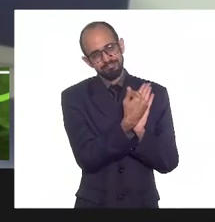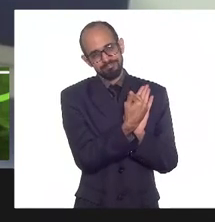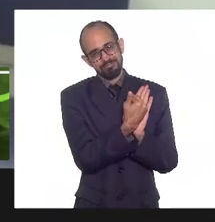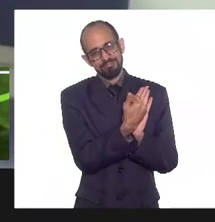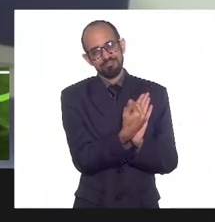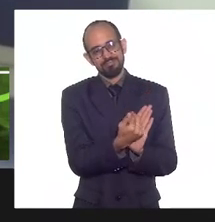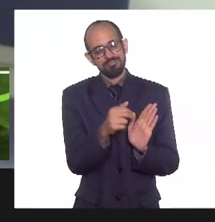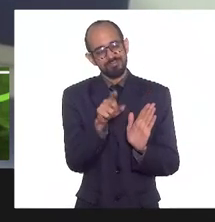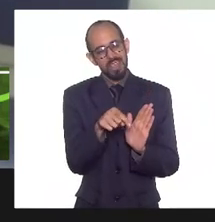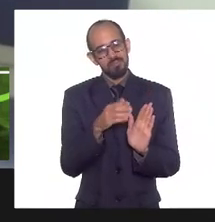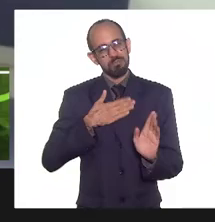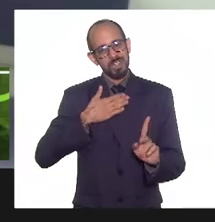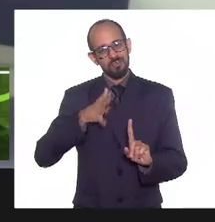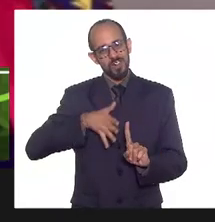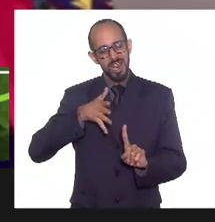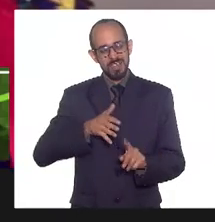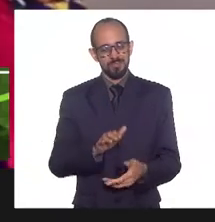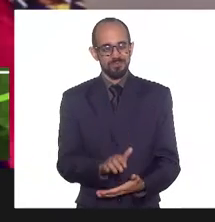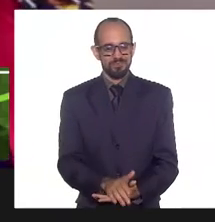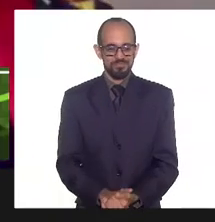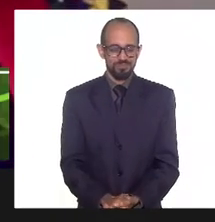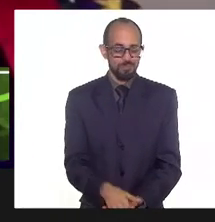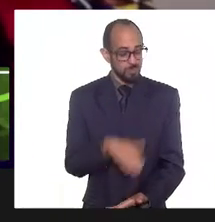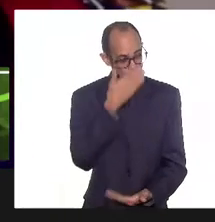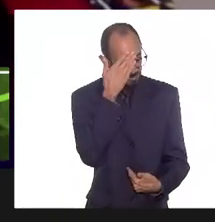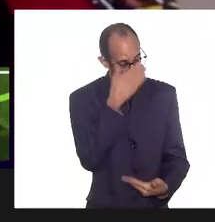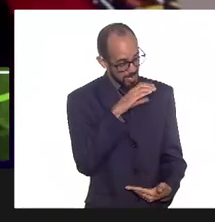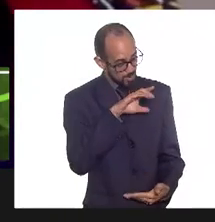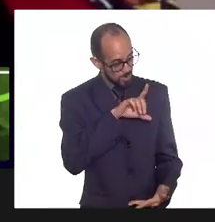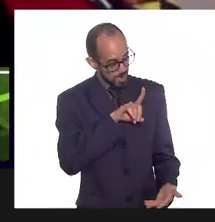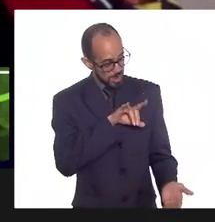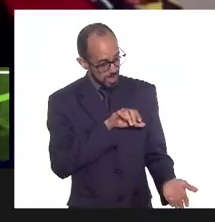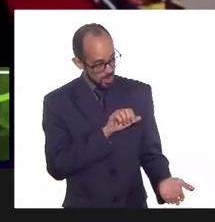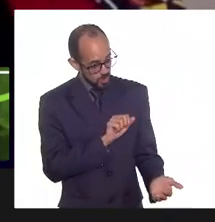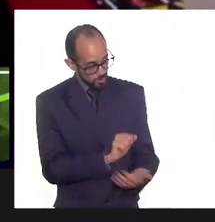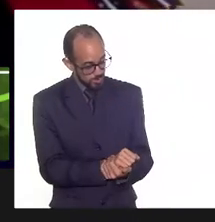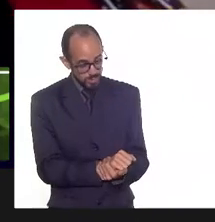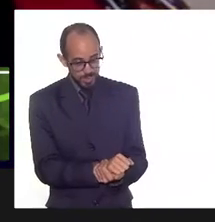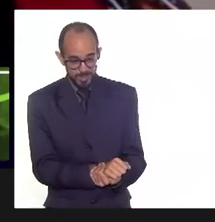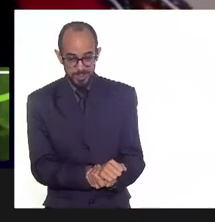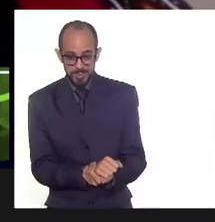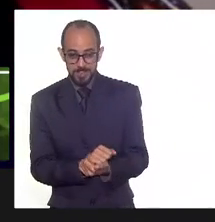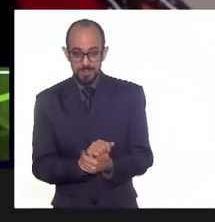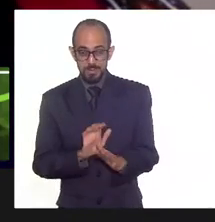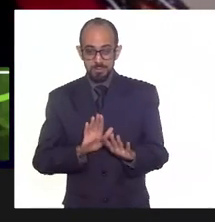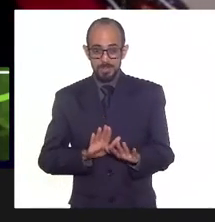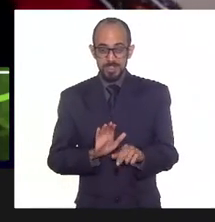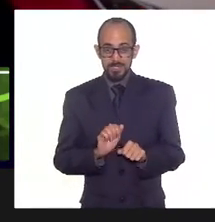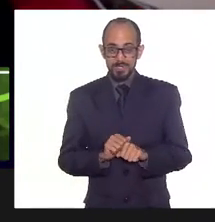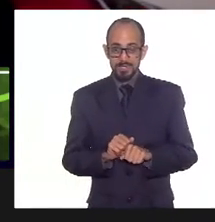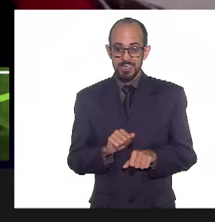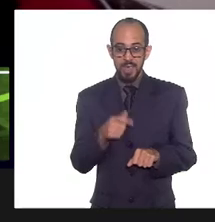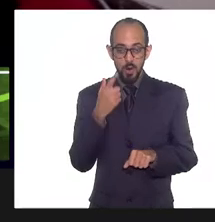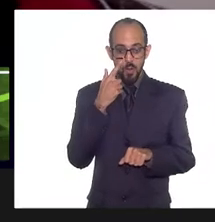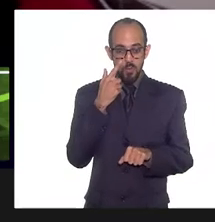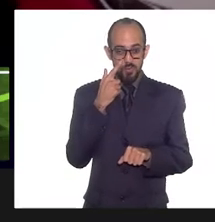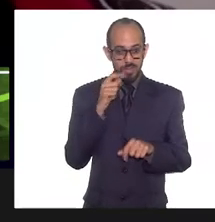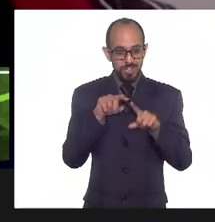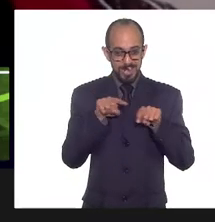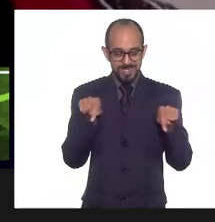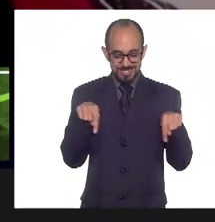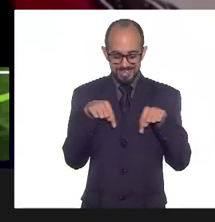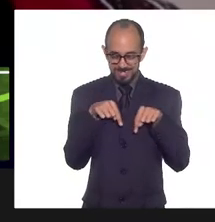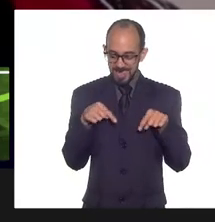era isso que eu queria falar obrigada Cláudia desculpe aqui a efusividade ao fundo mas é que vi na sala e com enorme